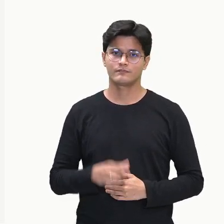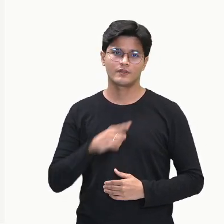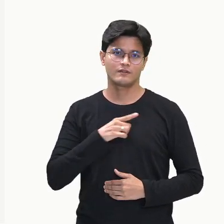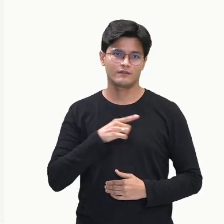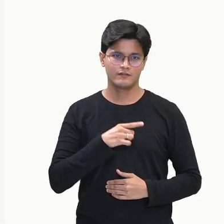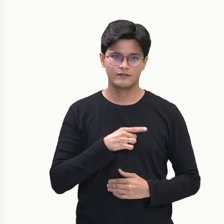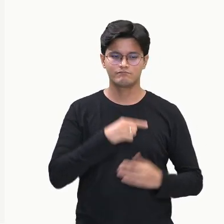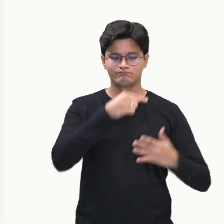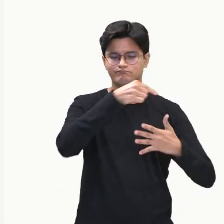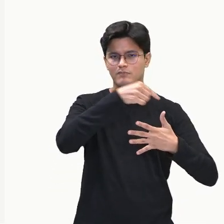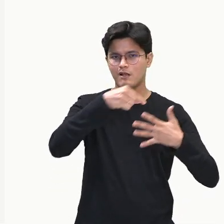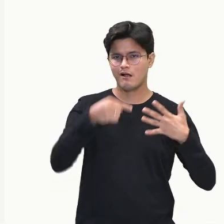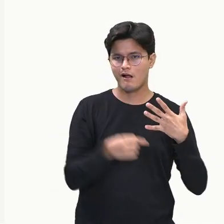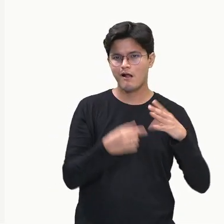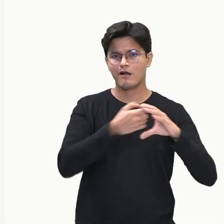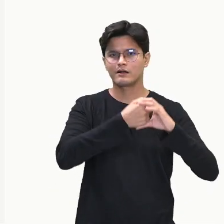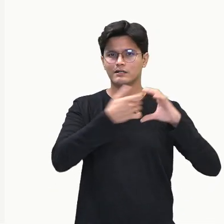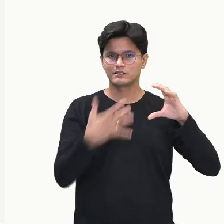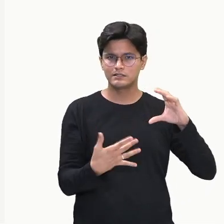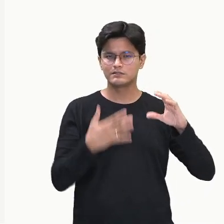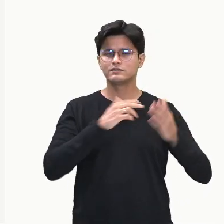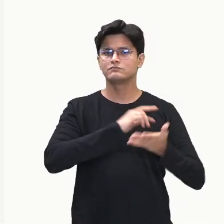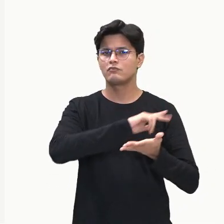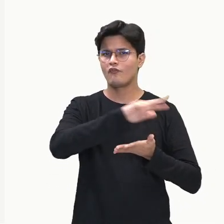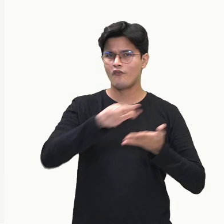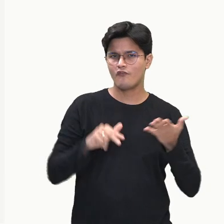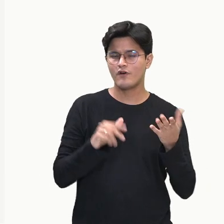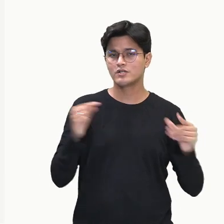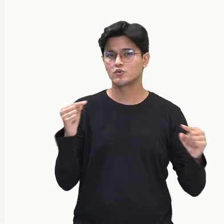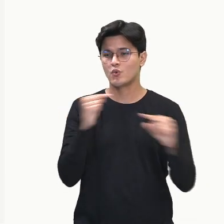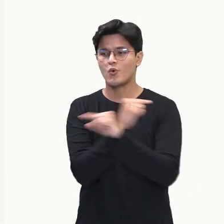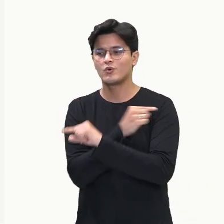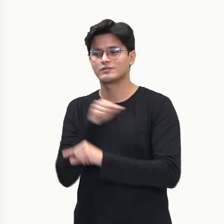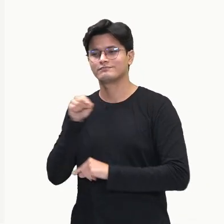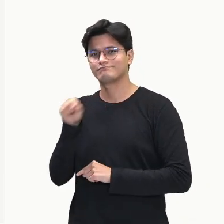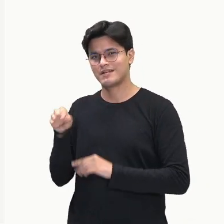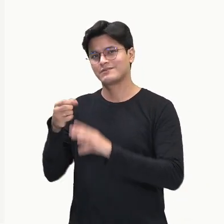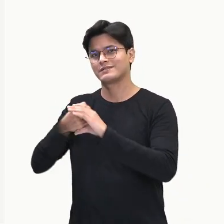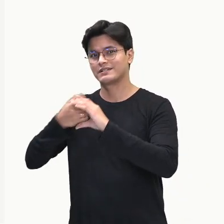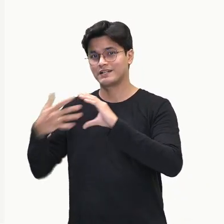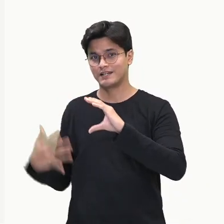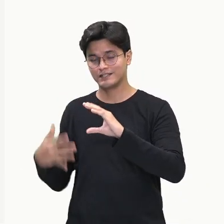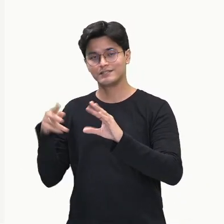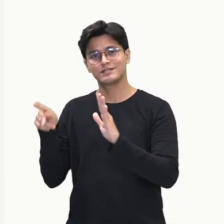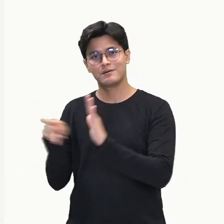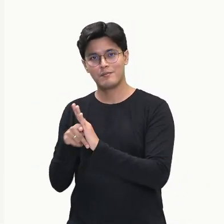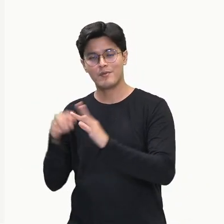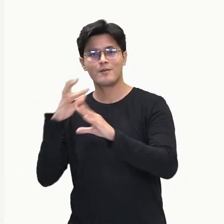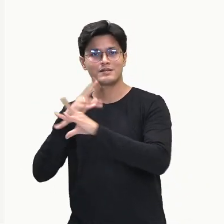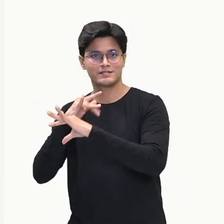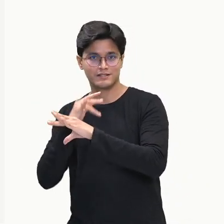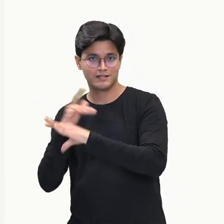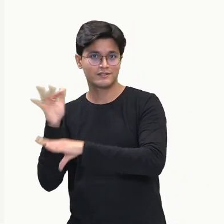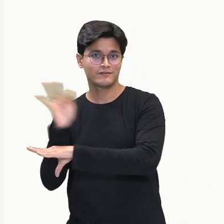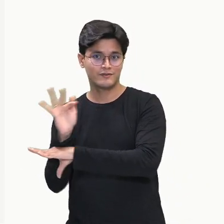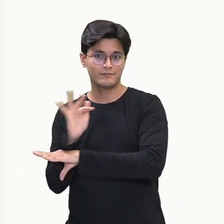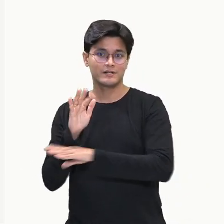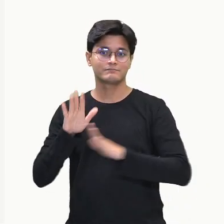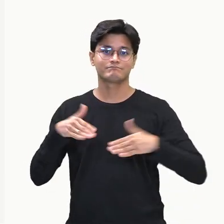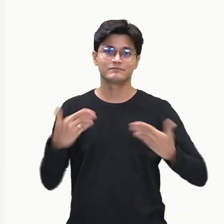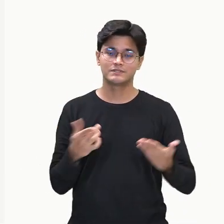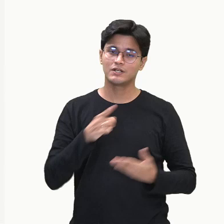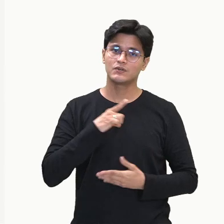aqui de características que são o antônimo, o contrário do que vimos lá na cidade formal. Então nós